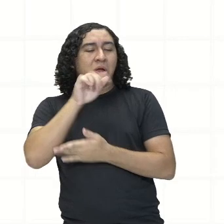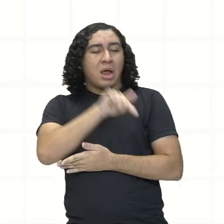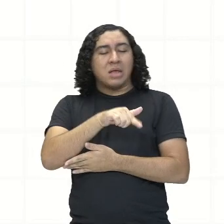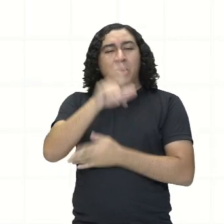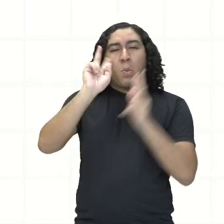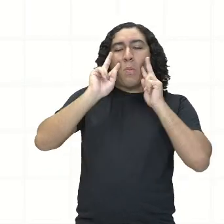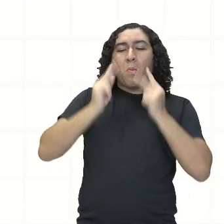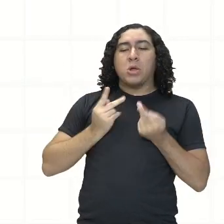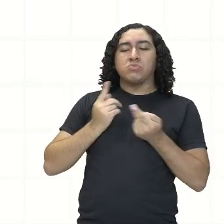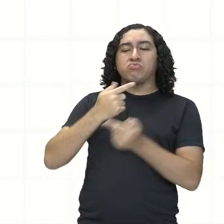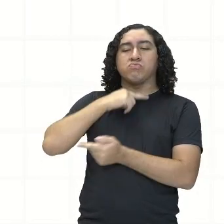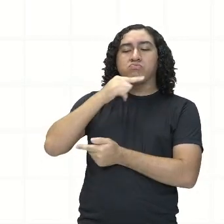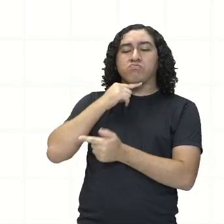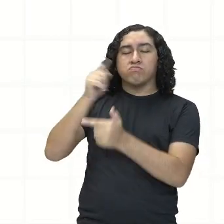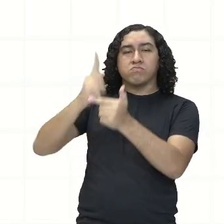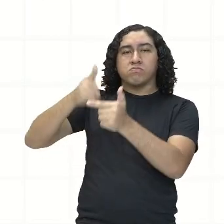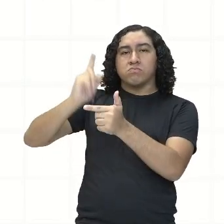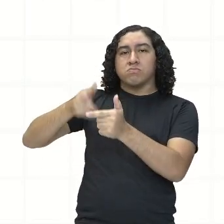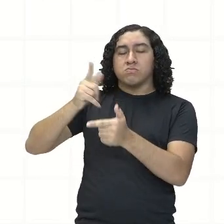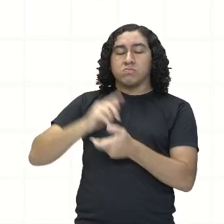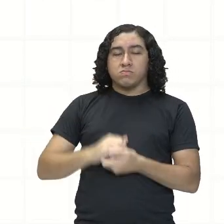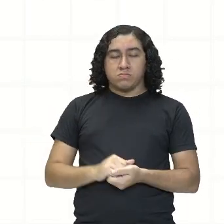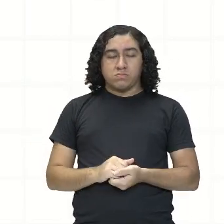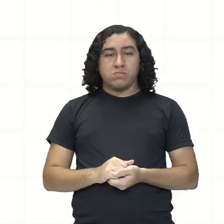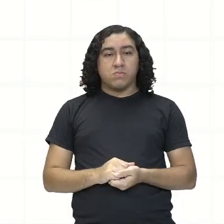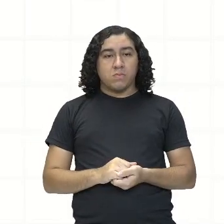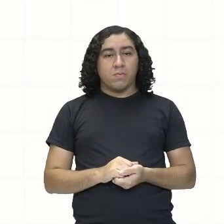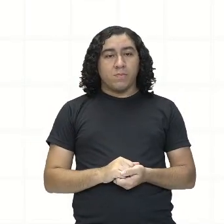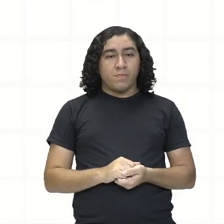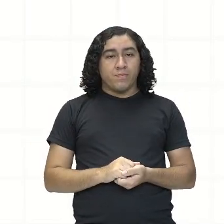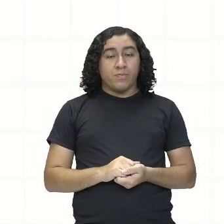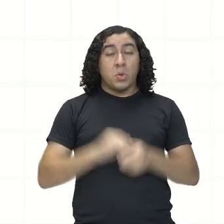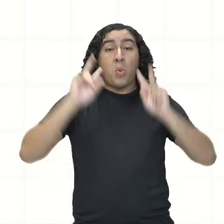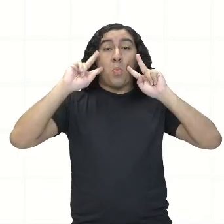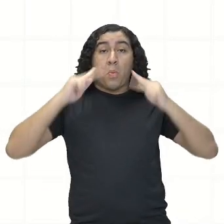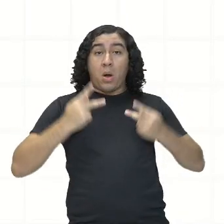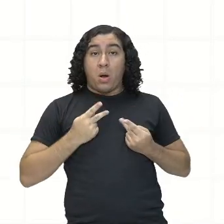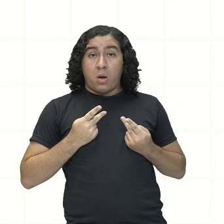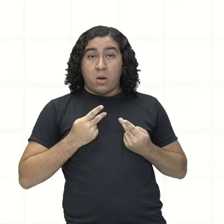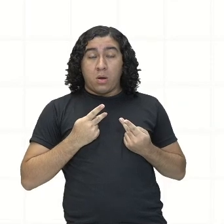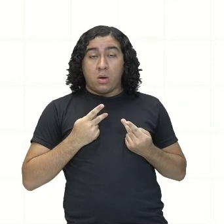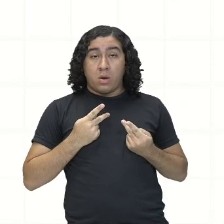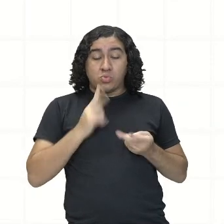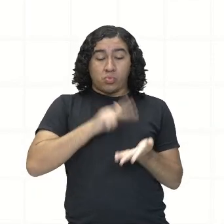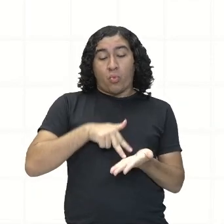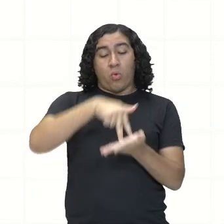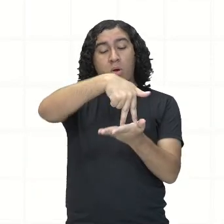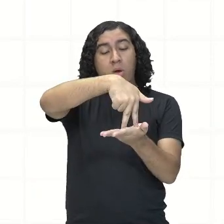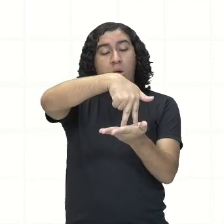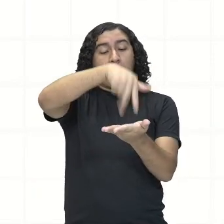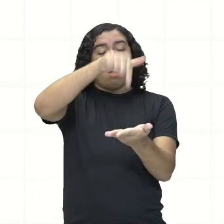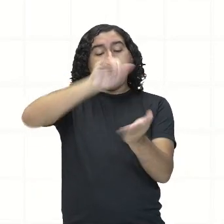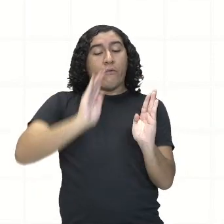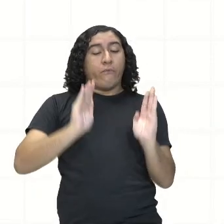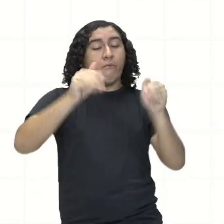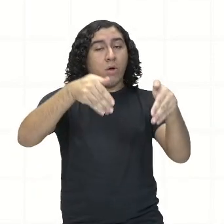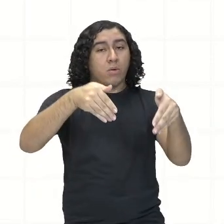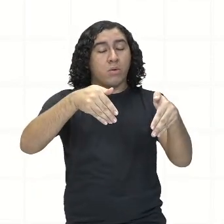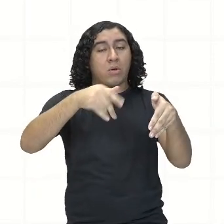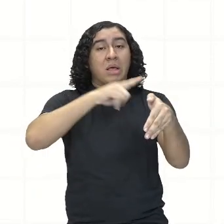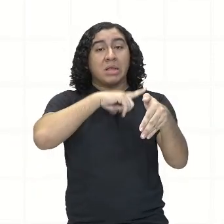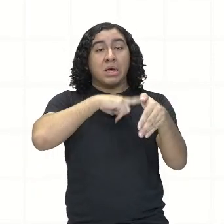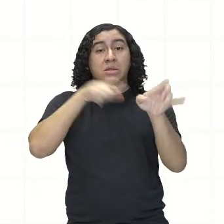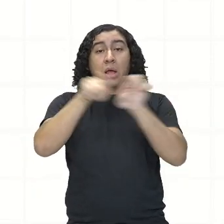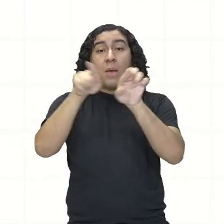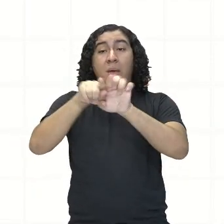de discussão. Então, o homem é o centro do mundo e eu tenho cientificismo. O